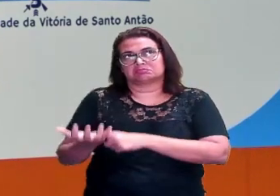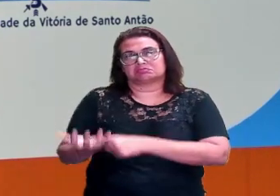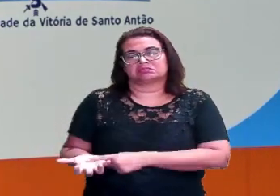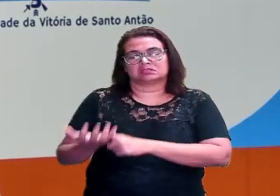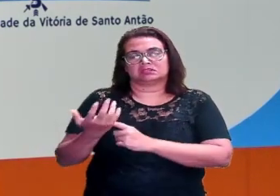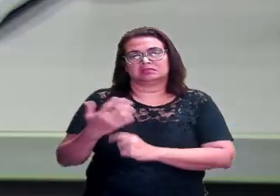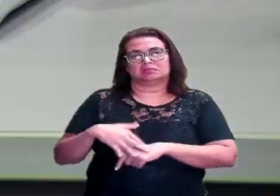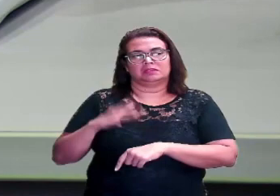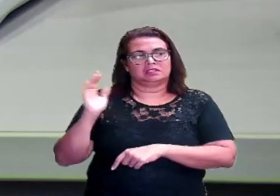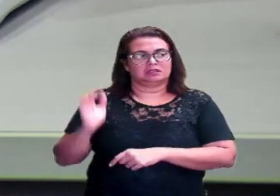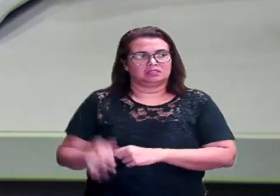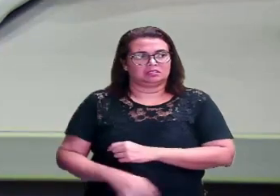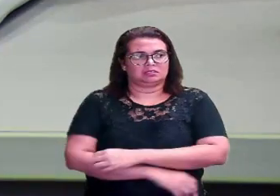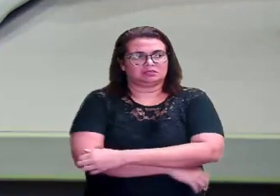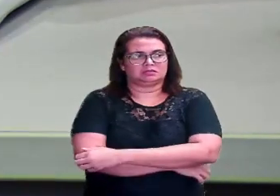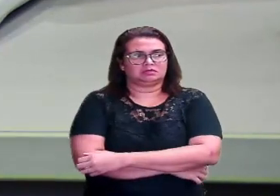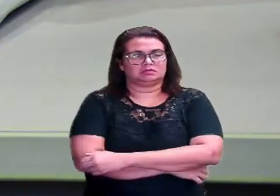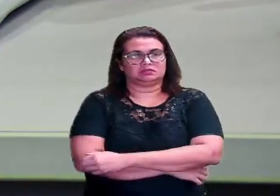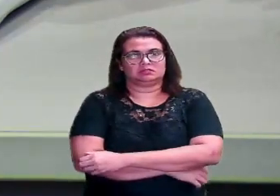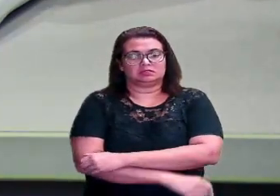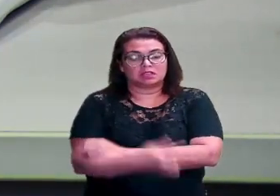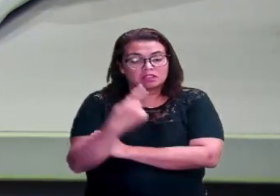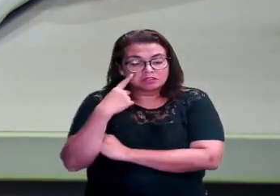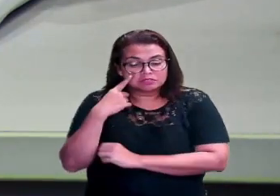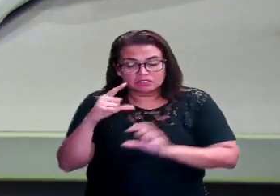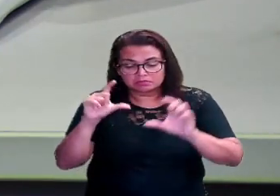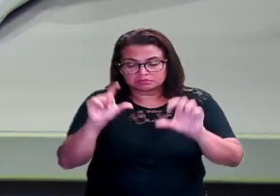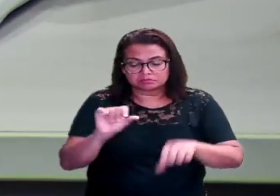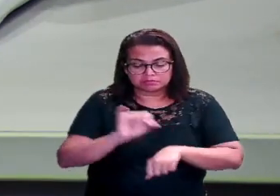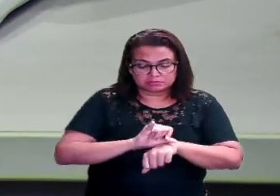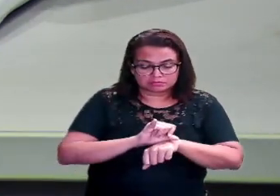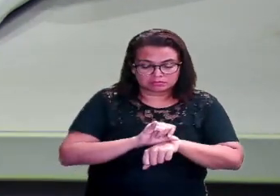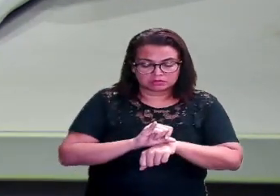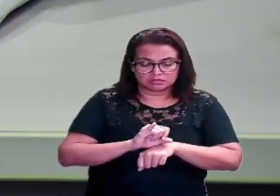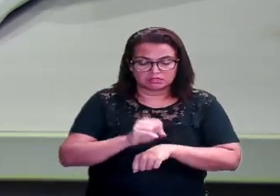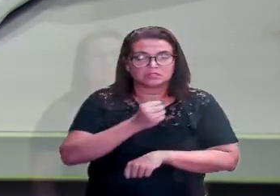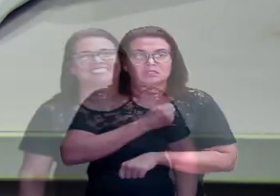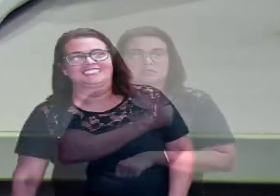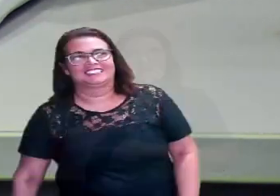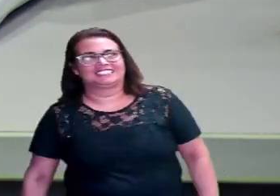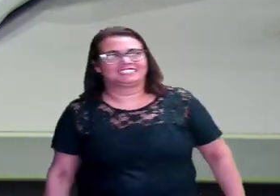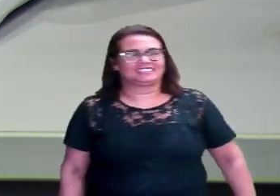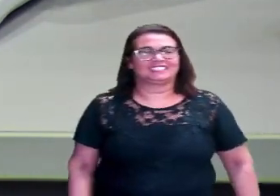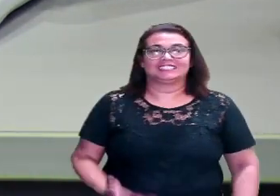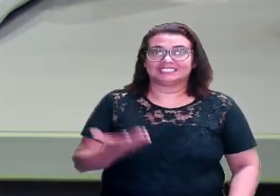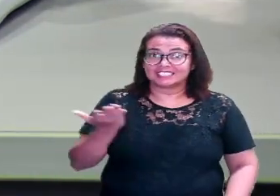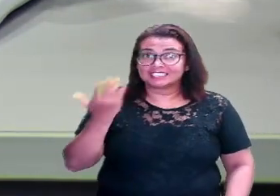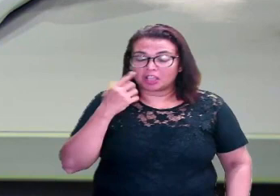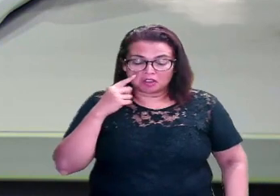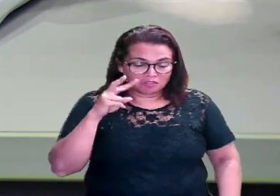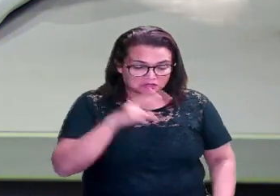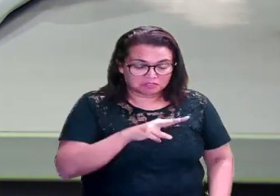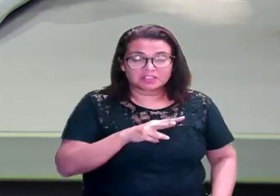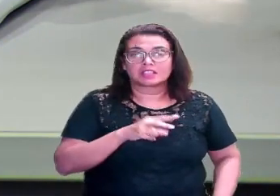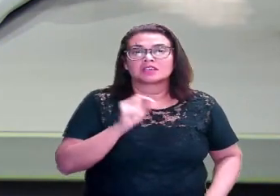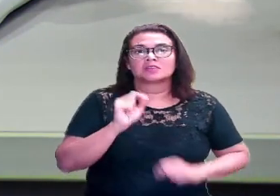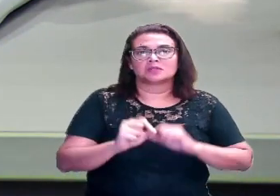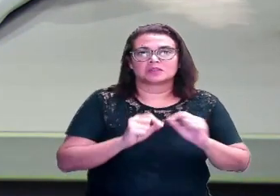eu colocar aqui na balança, ele vai me dar a medida precisa desse objeto. Então, a gente pode perceber